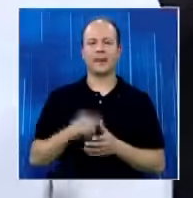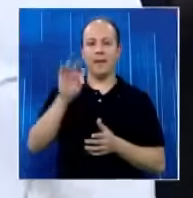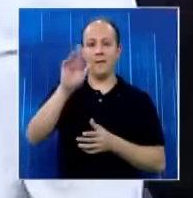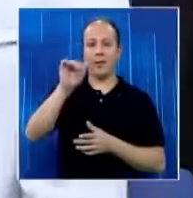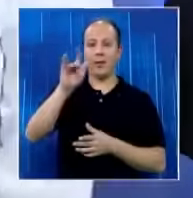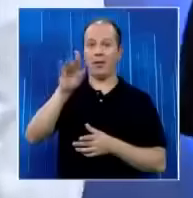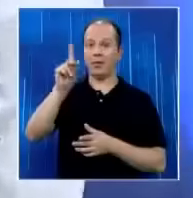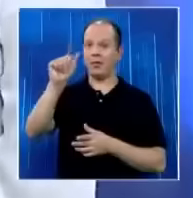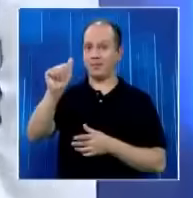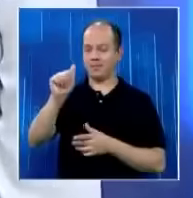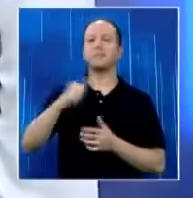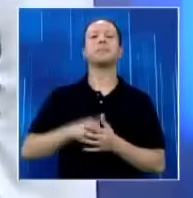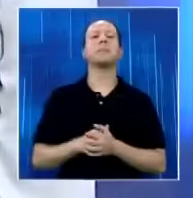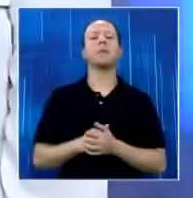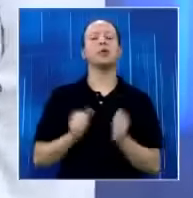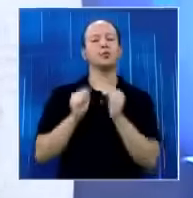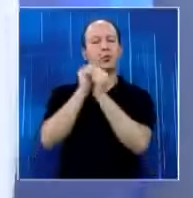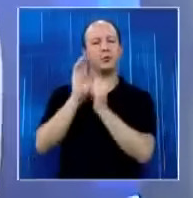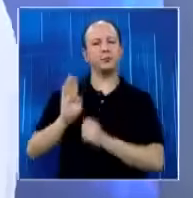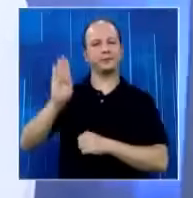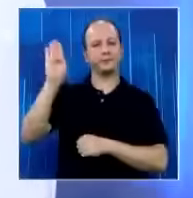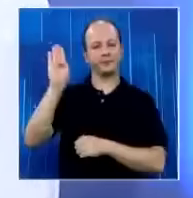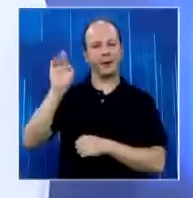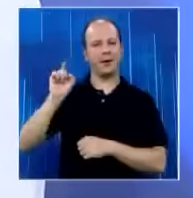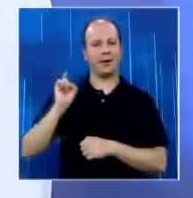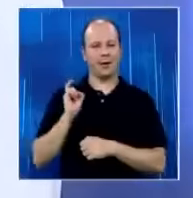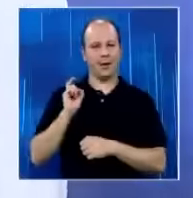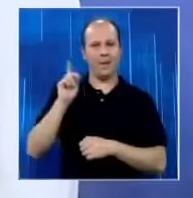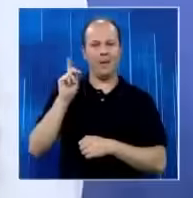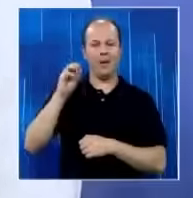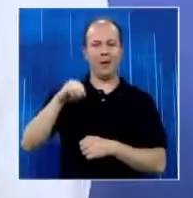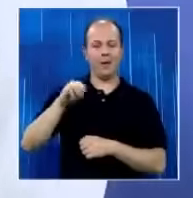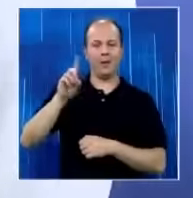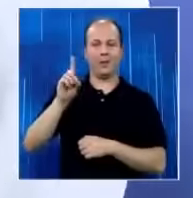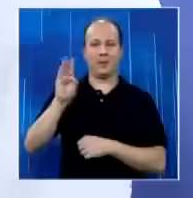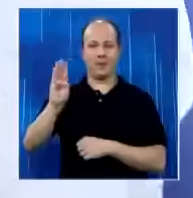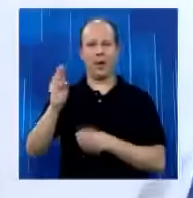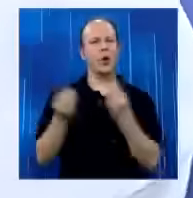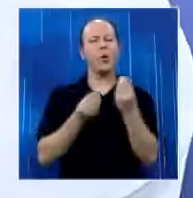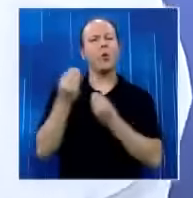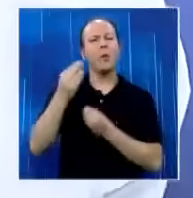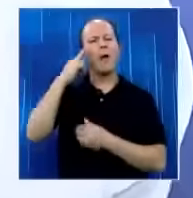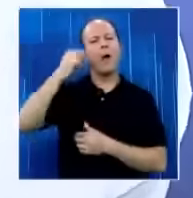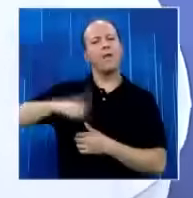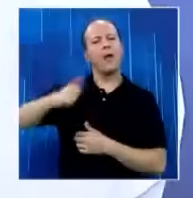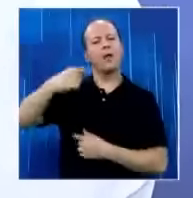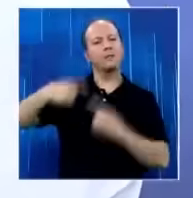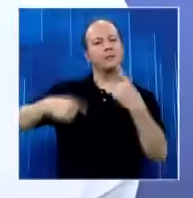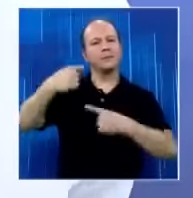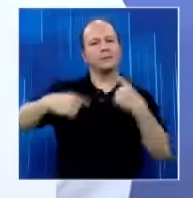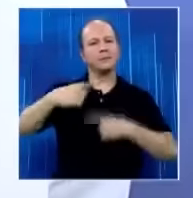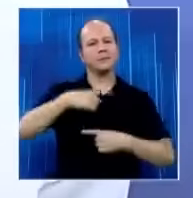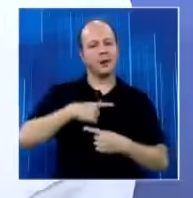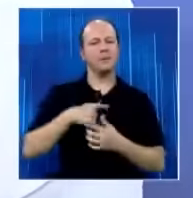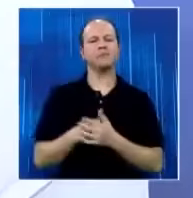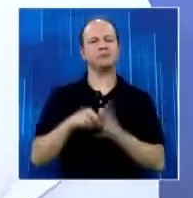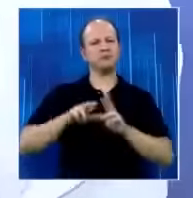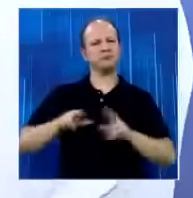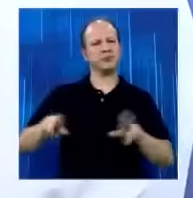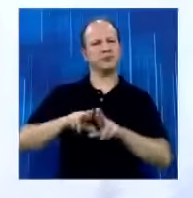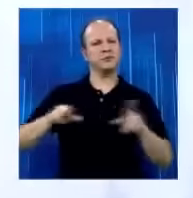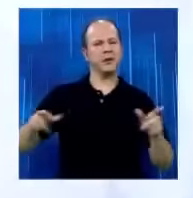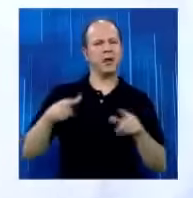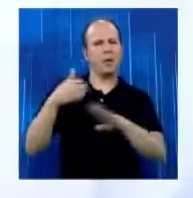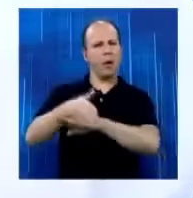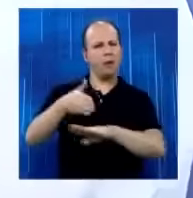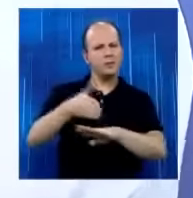Obrigada, Carla. Estou aqui ao lado da candidata Marta Suplicy, do PMDB. Candidata, como é que a senhora avalia esse debate? Um debate diferente,